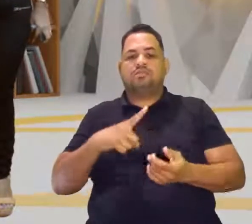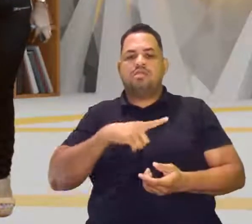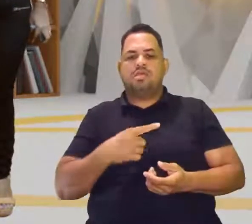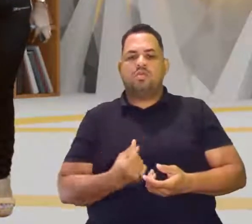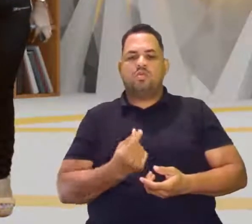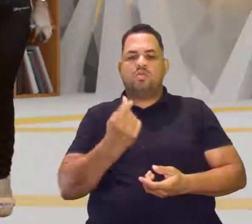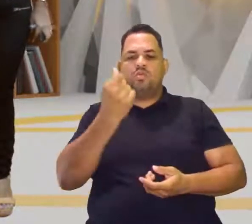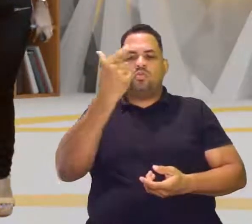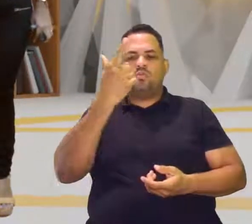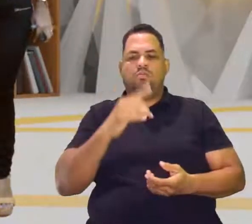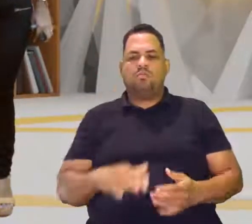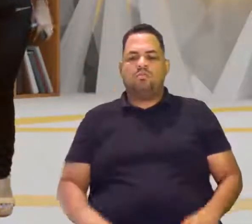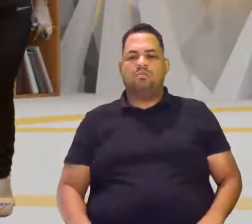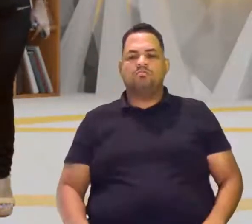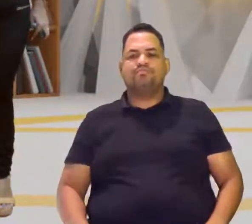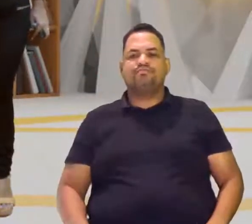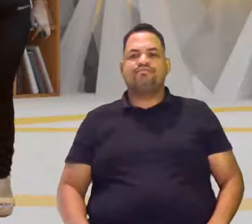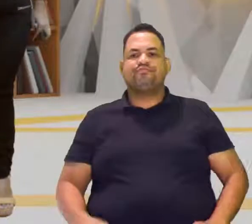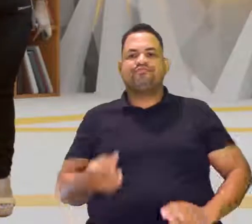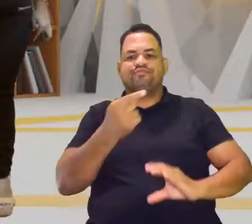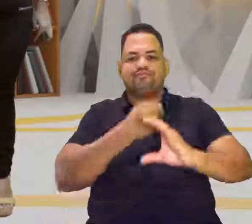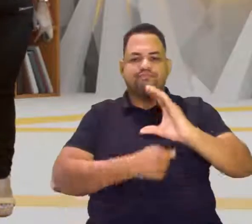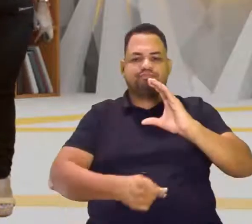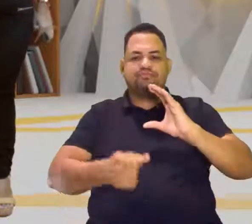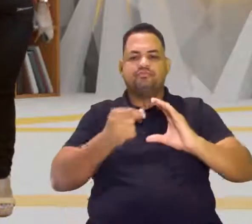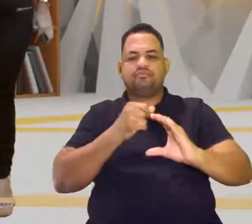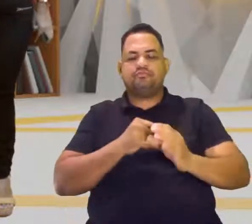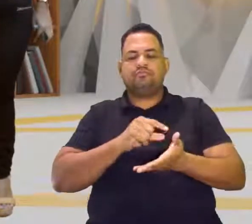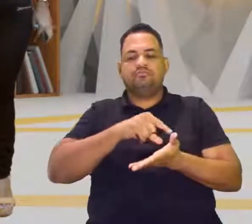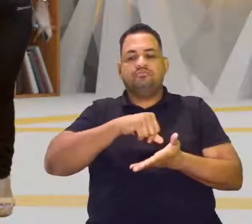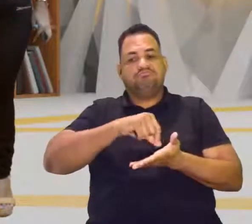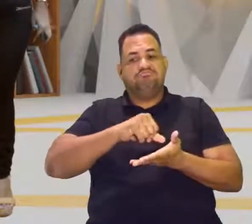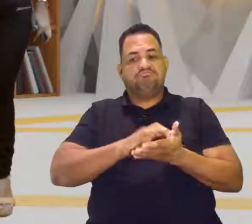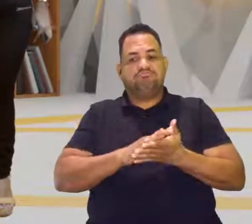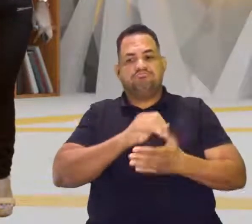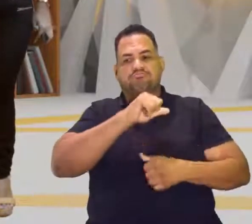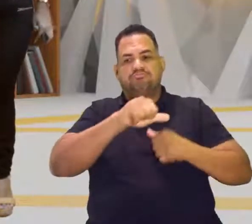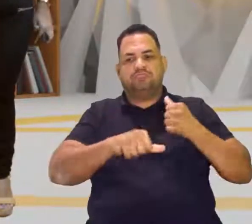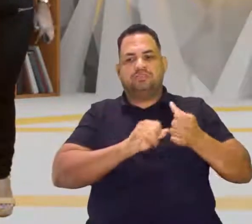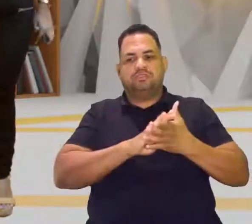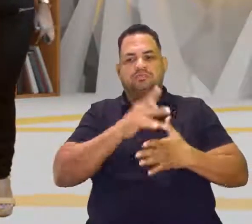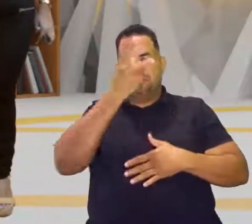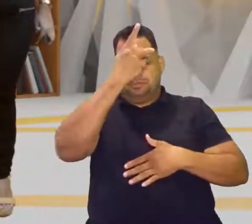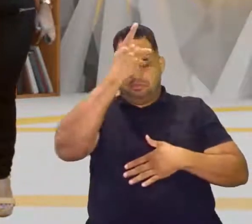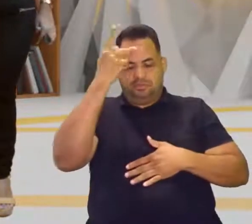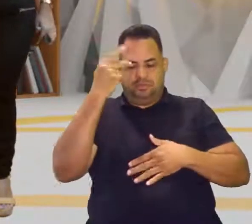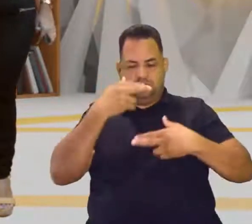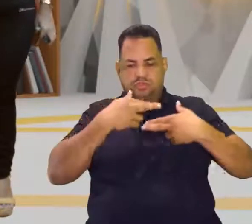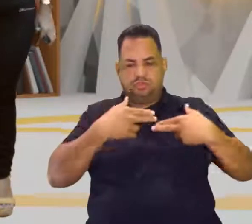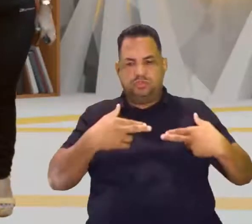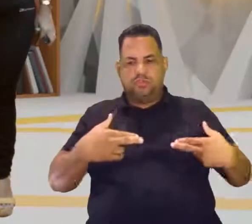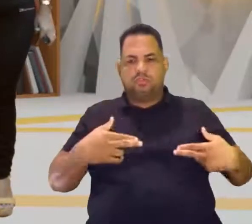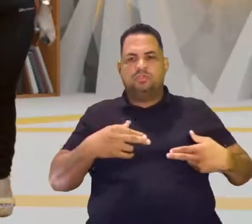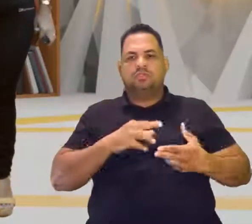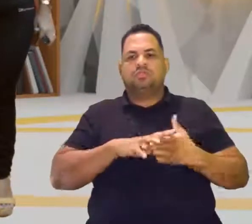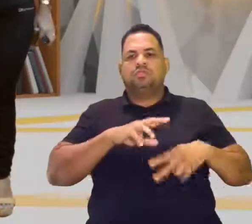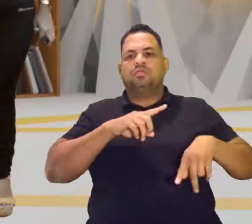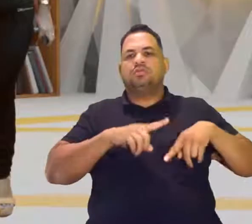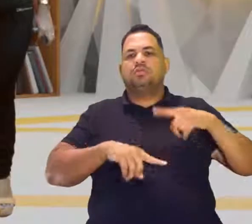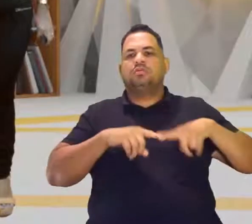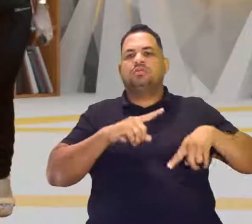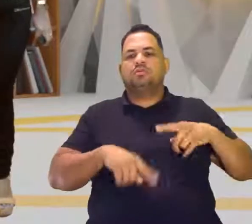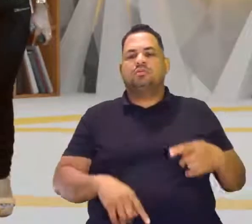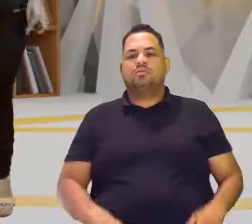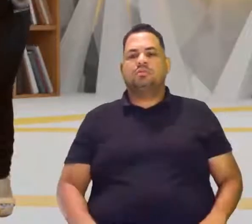criar né então o capitalismo aí fazendo as pessoas virar a mercadoria né Foi isso que ocorreu com base